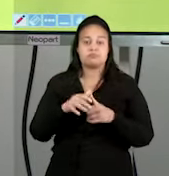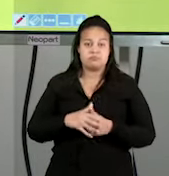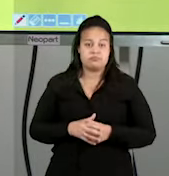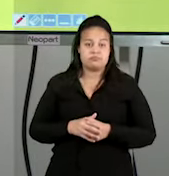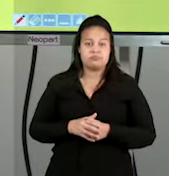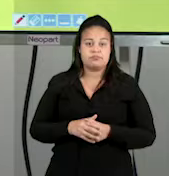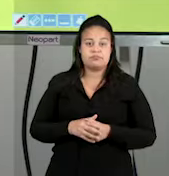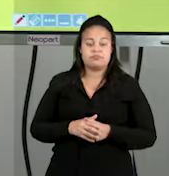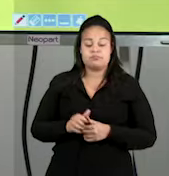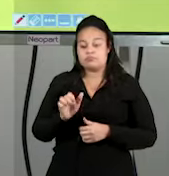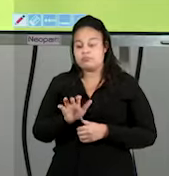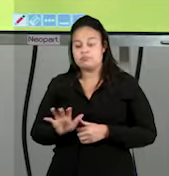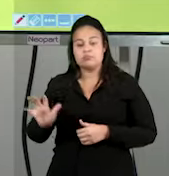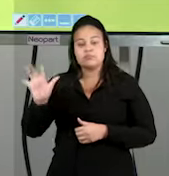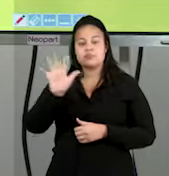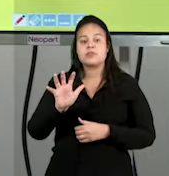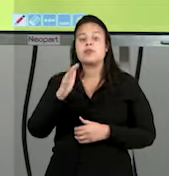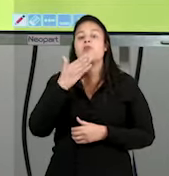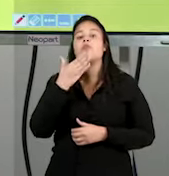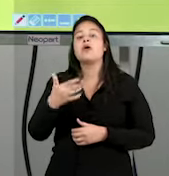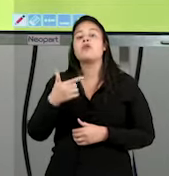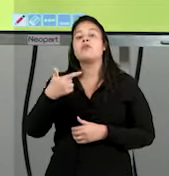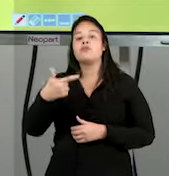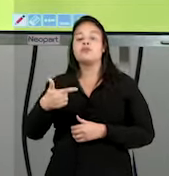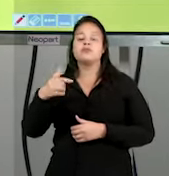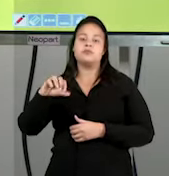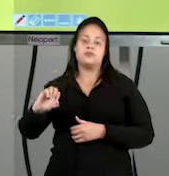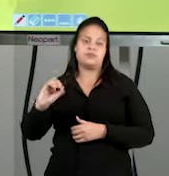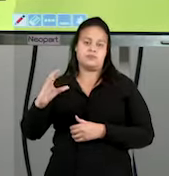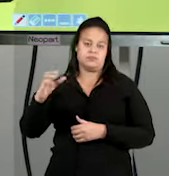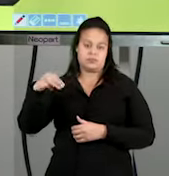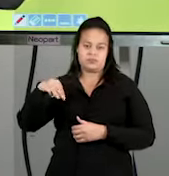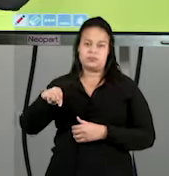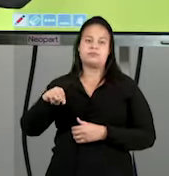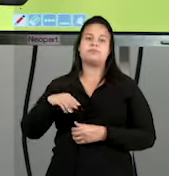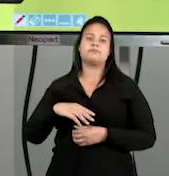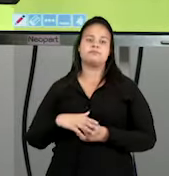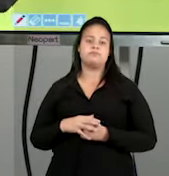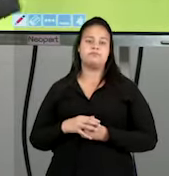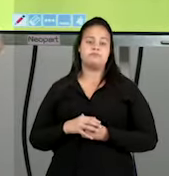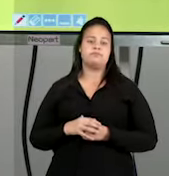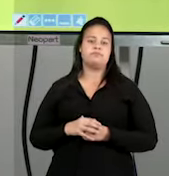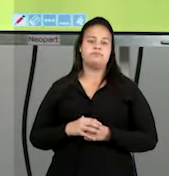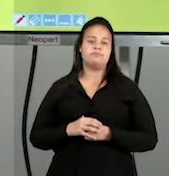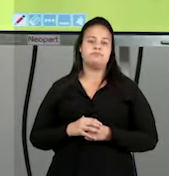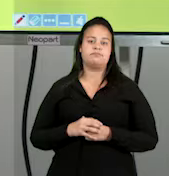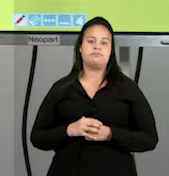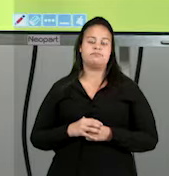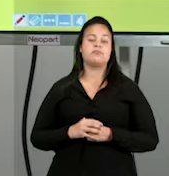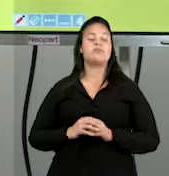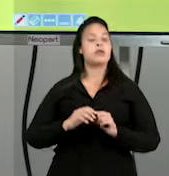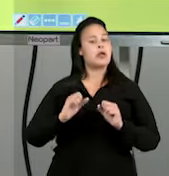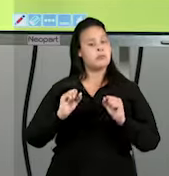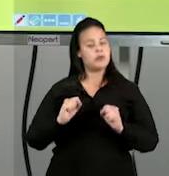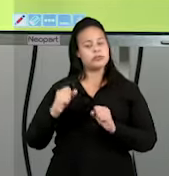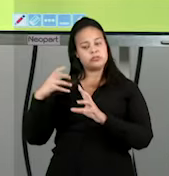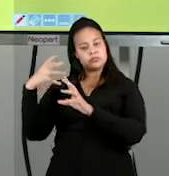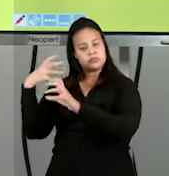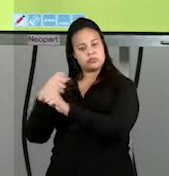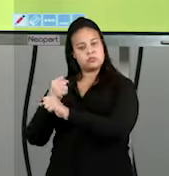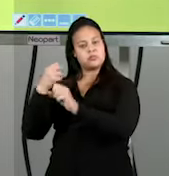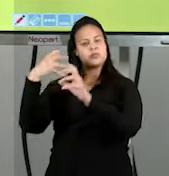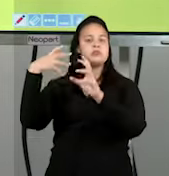o diâmetro vai medir 20 centímetros. Eu posso calcular